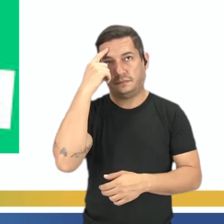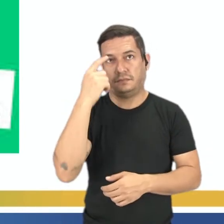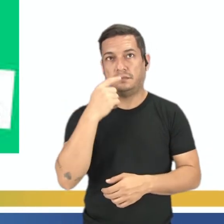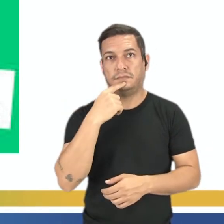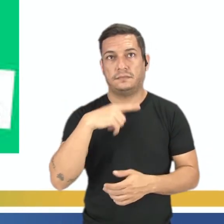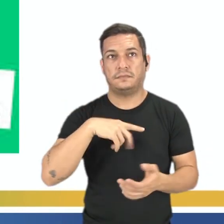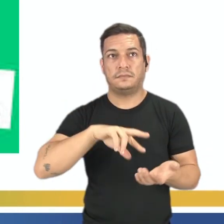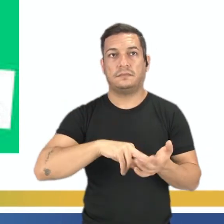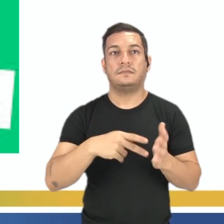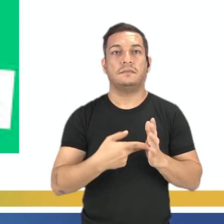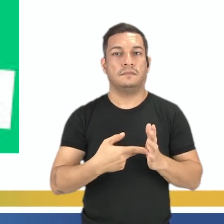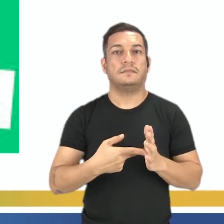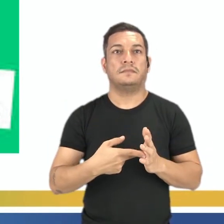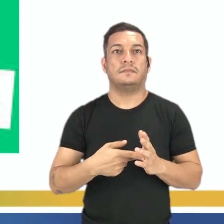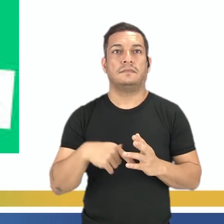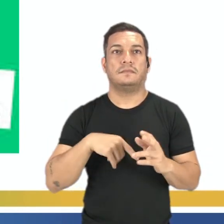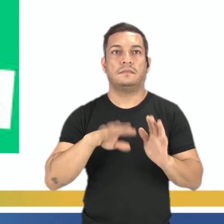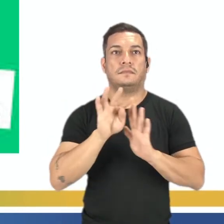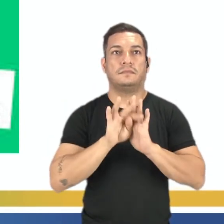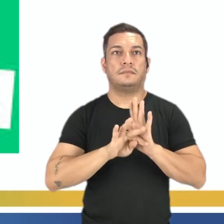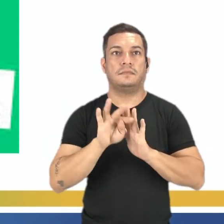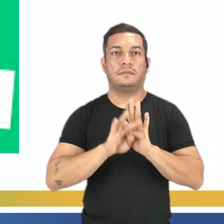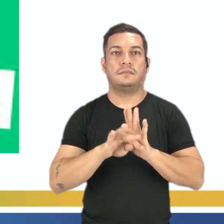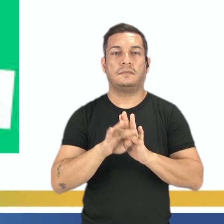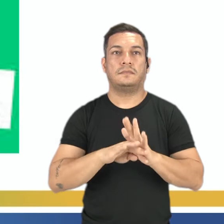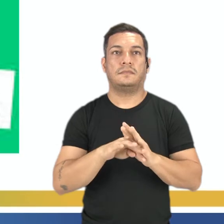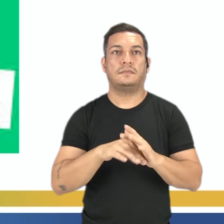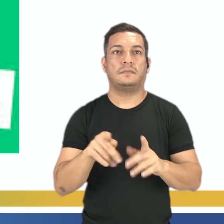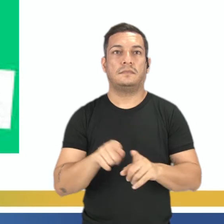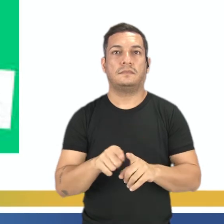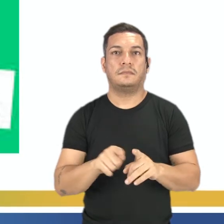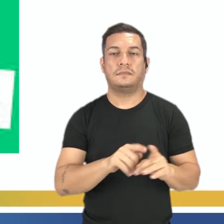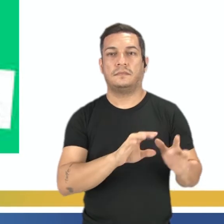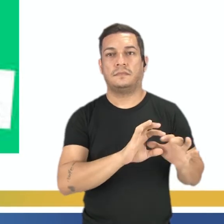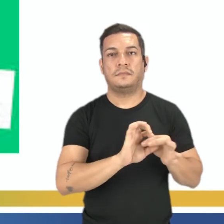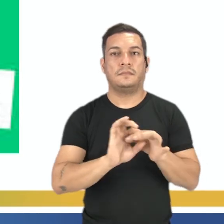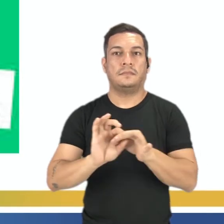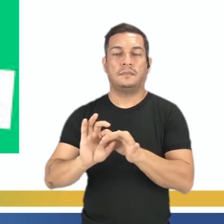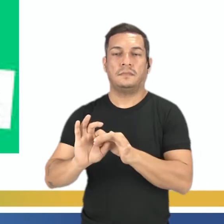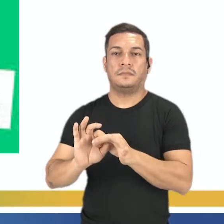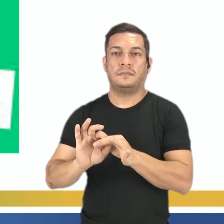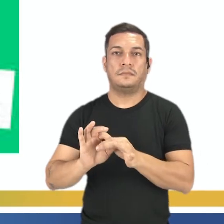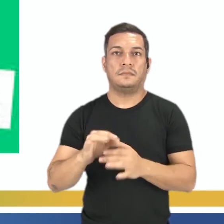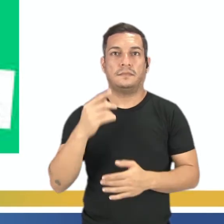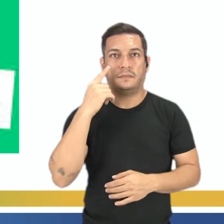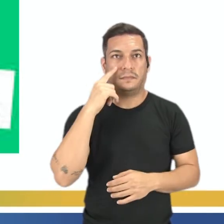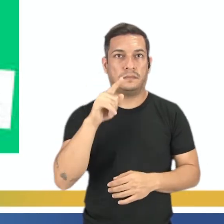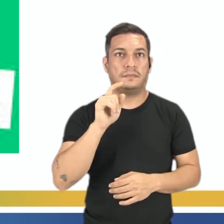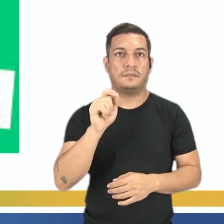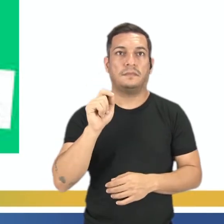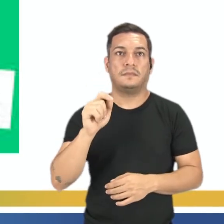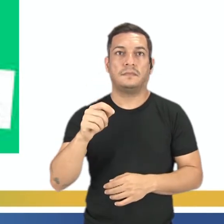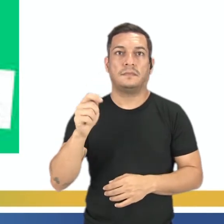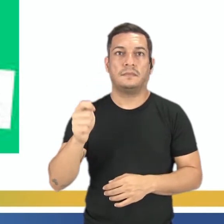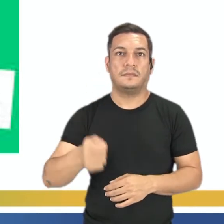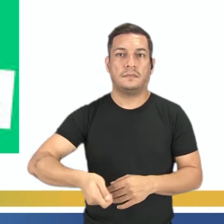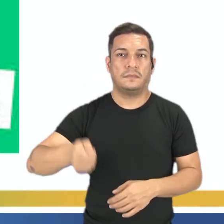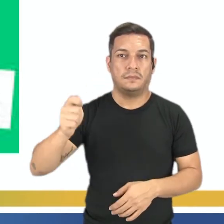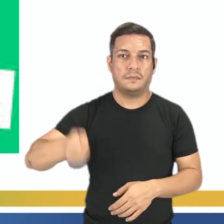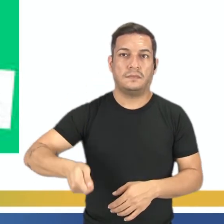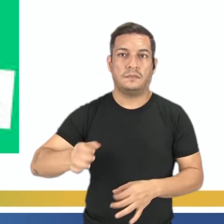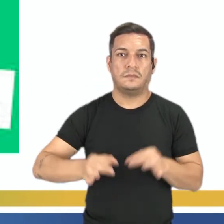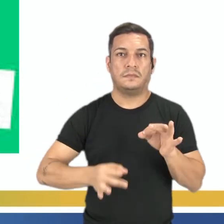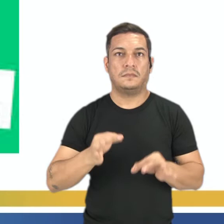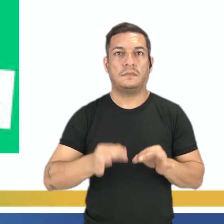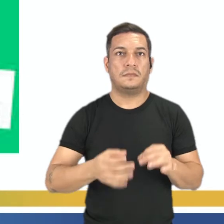ela tem um texto, né? Tem toda uma parte contextualizada, né? Nós vemos aí um cidadão com o martelo na mão e